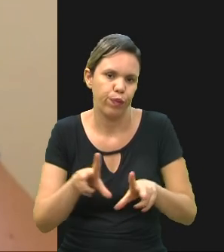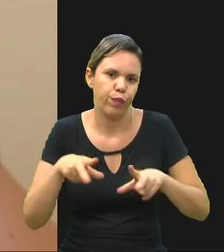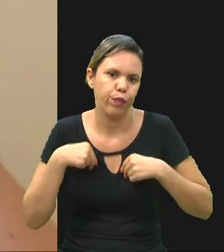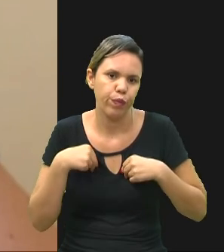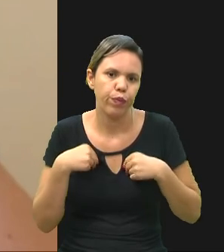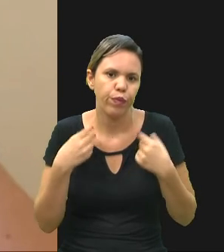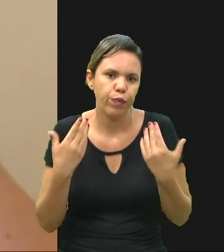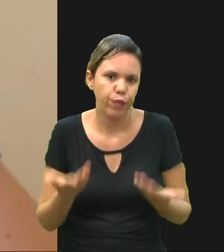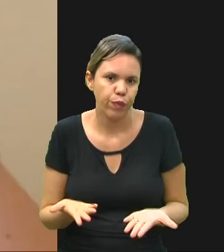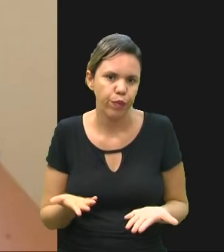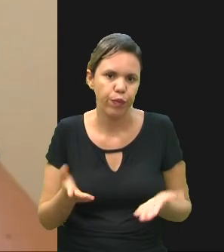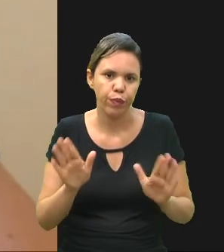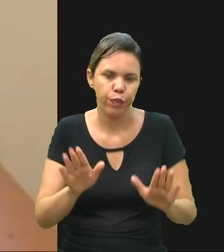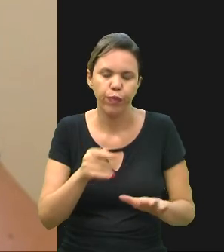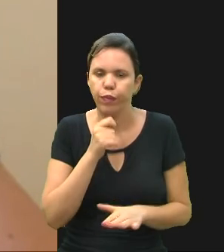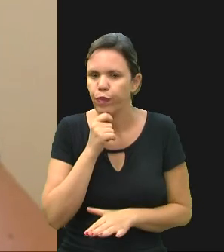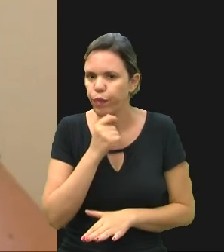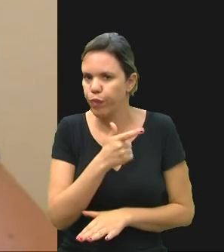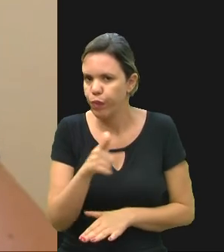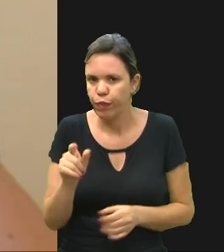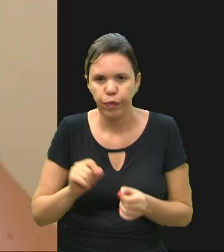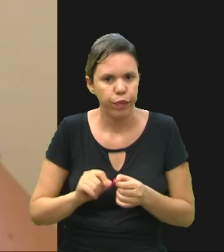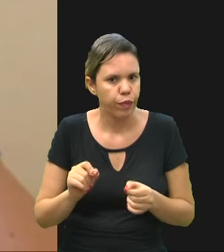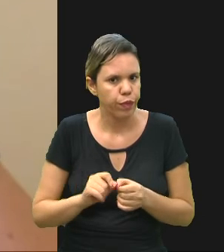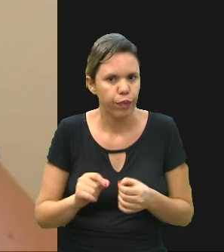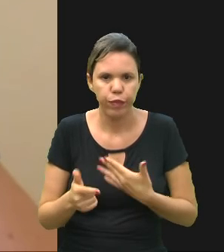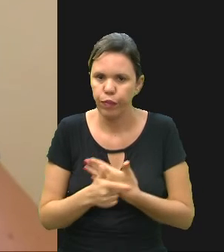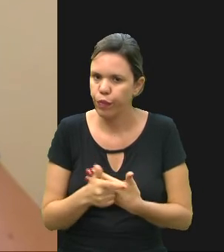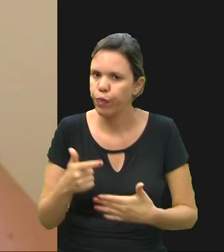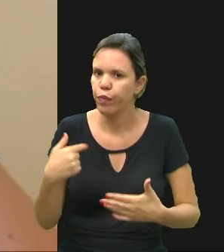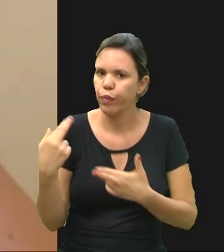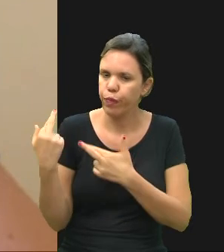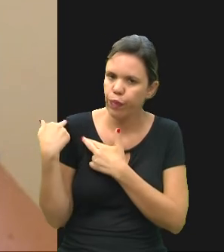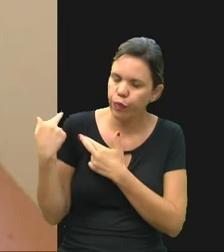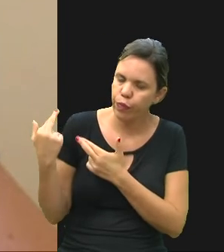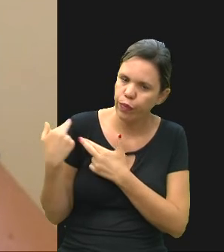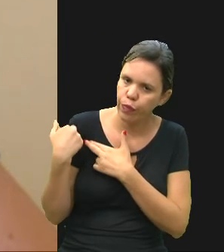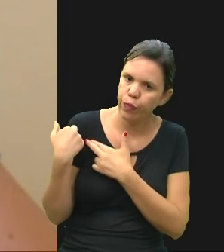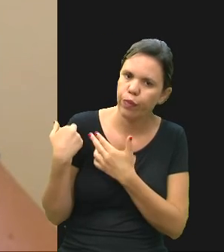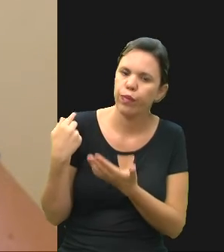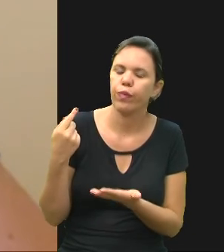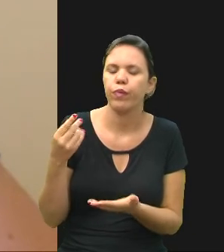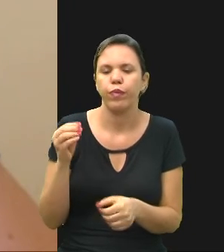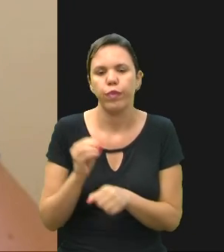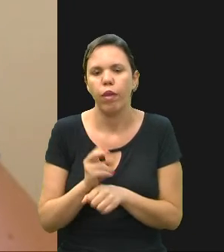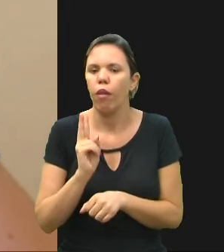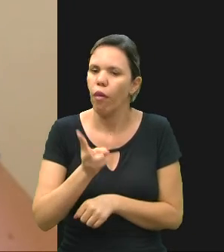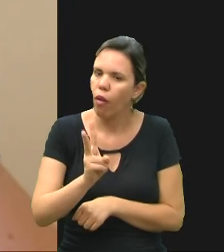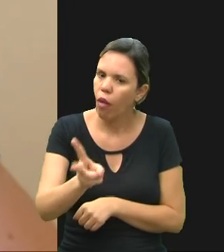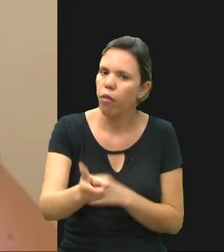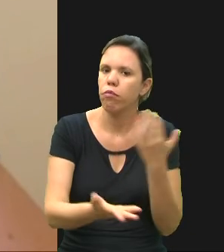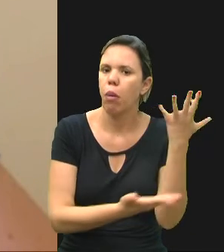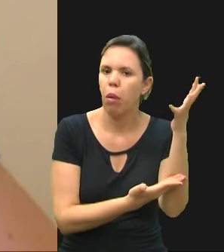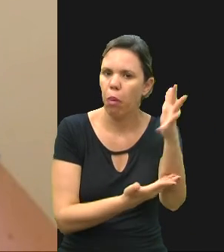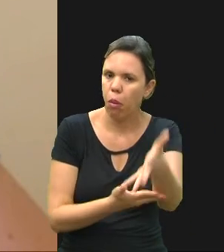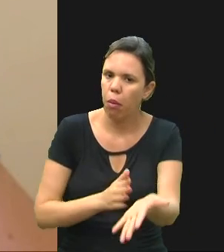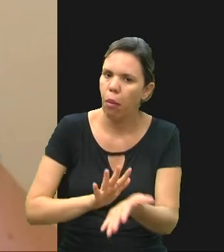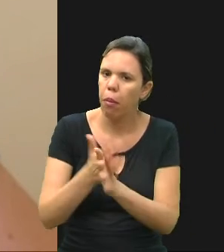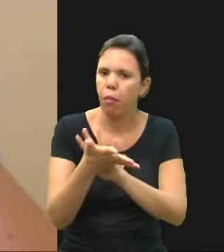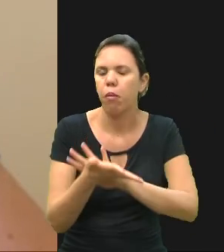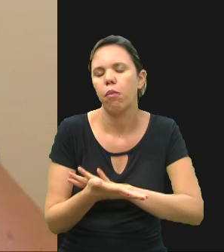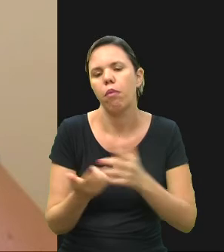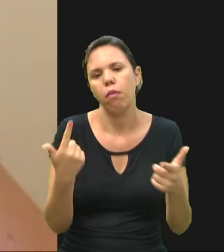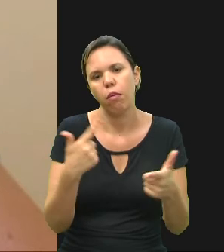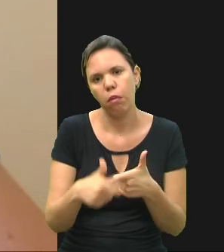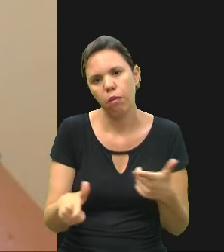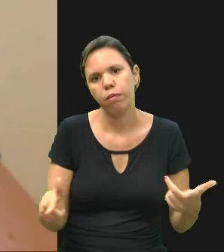merecemos isso, mas enquanto não fizermos o nosso dever de casa, enquanto o desmatamento se mantiver